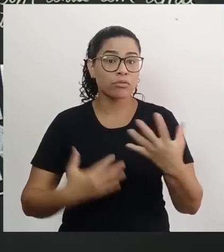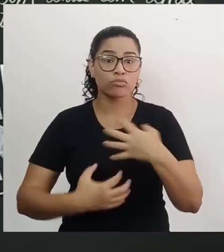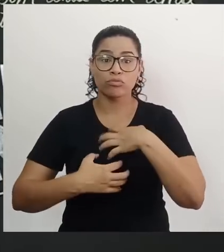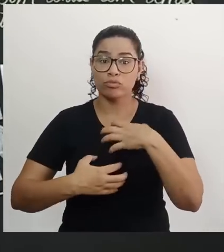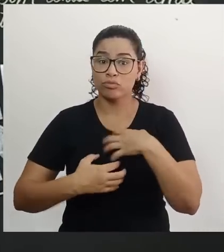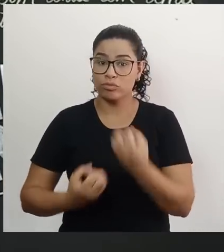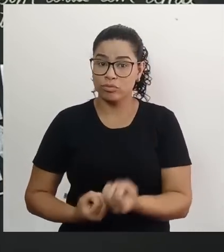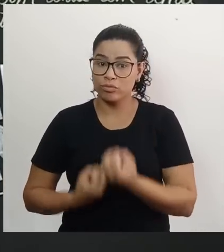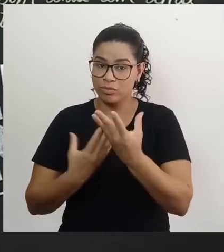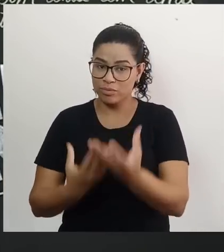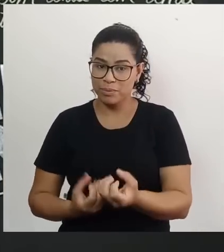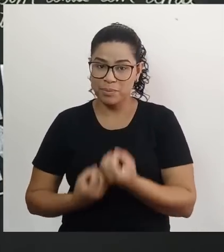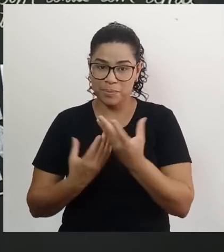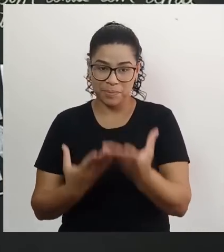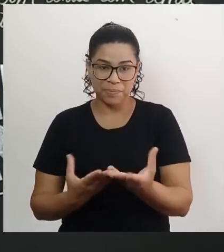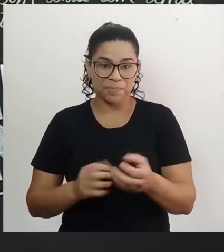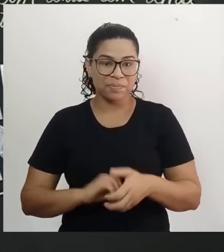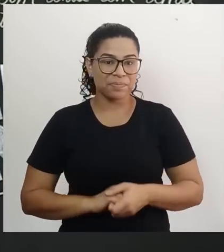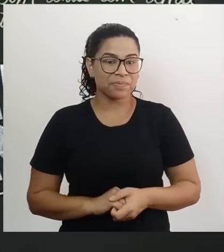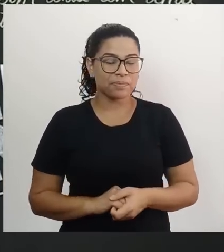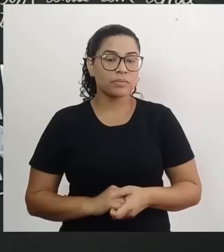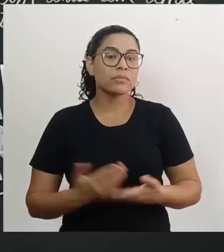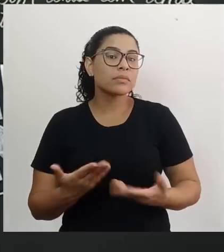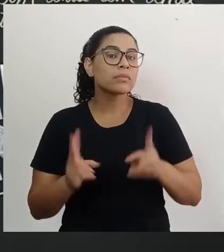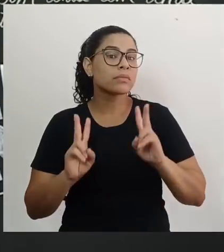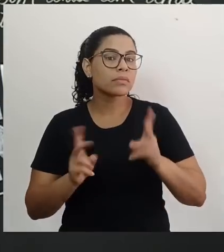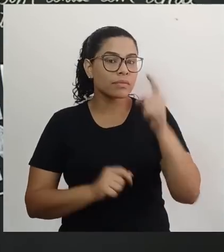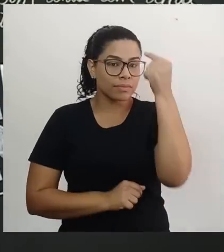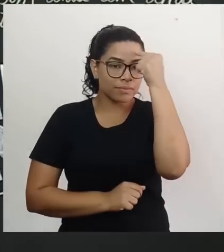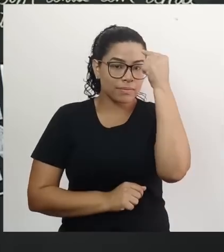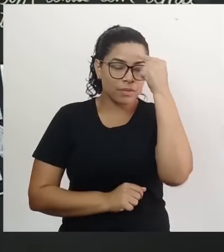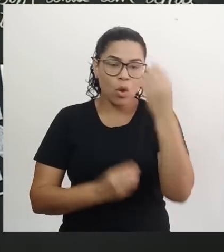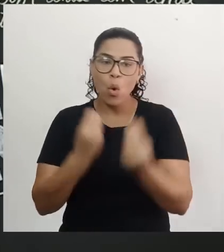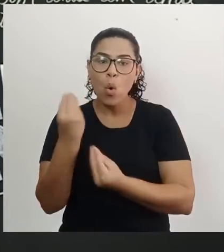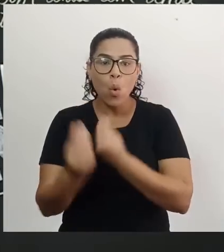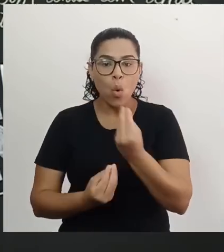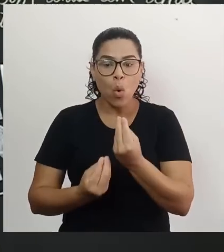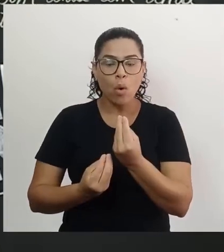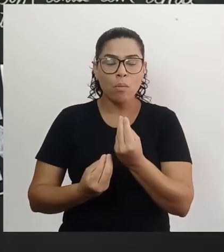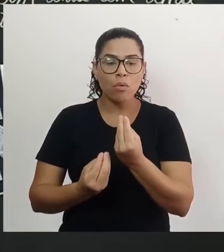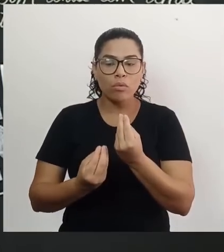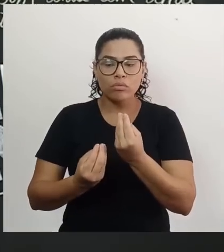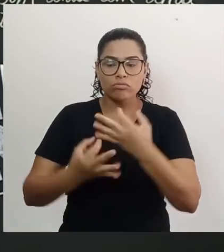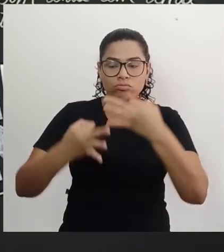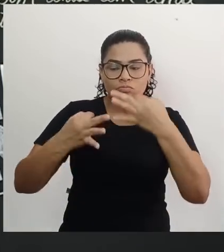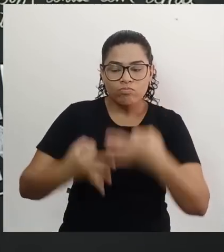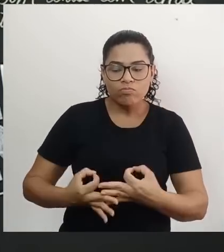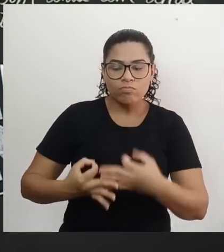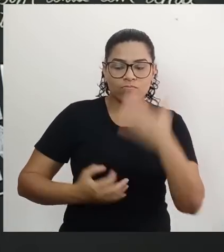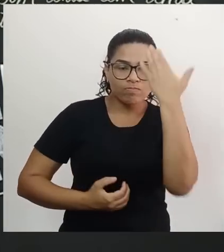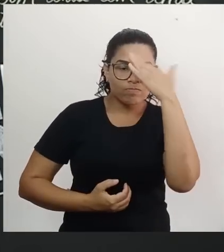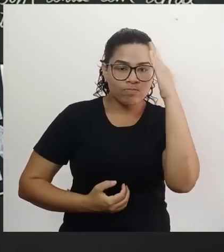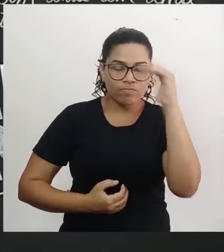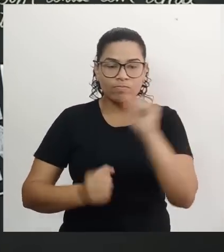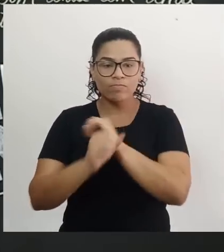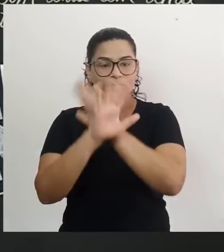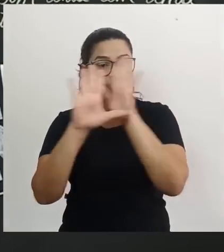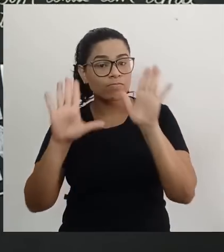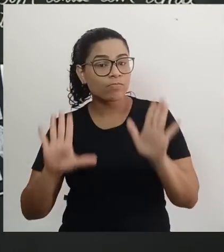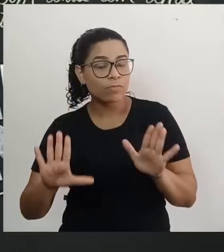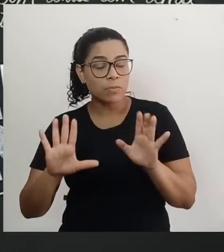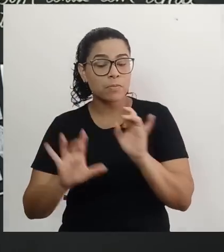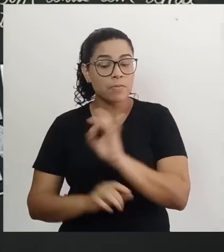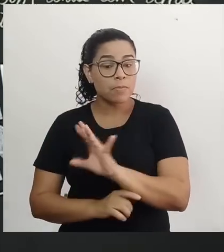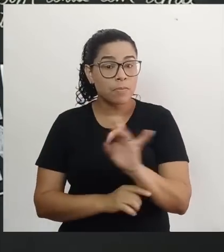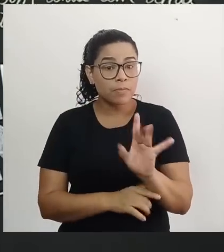determinadas informações para a gente, ok? Então pense sempre nisso, de que modo você está interpretando os fatos, de que modo esses fatos também